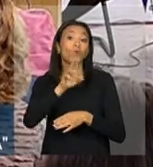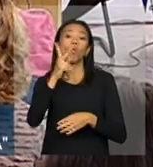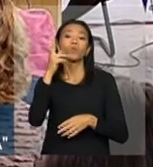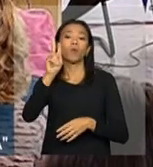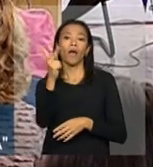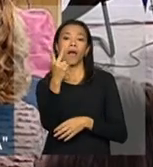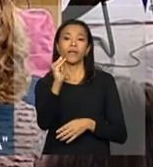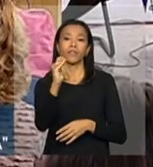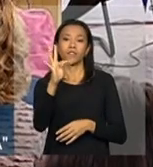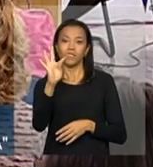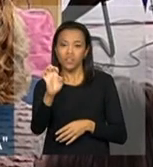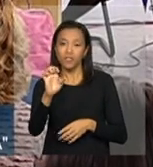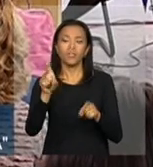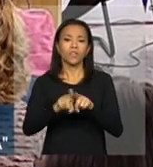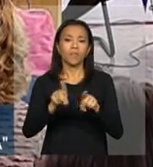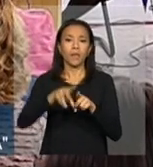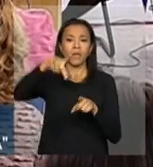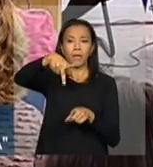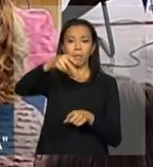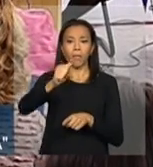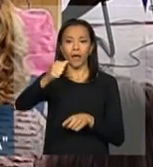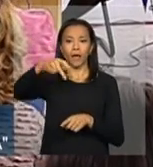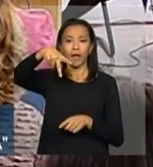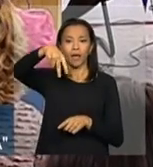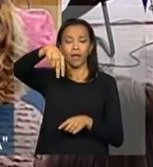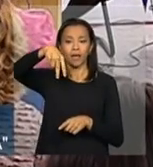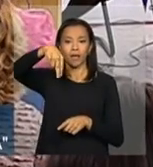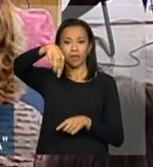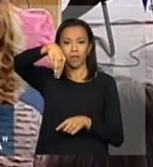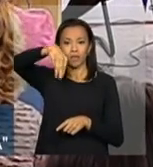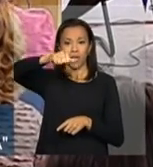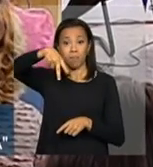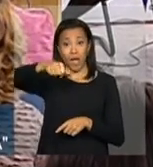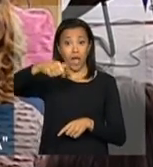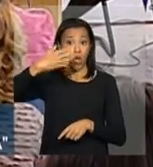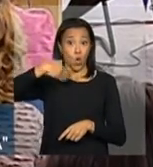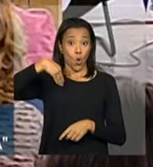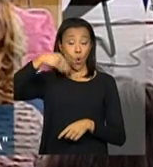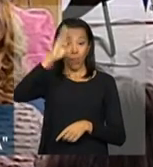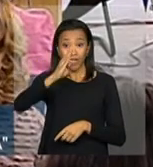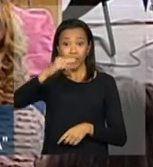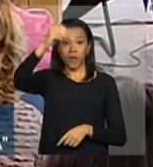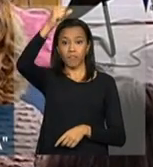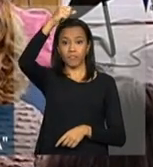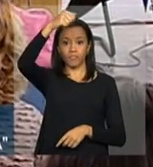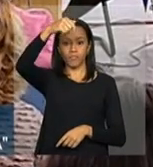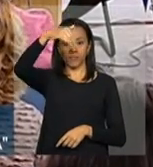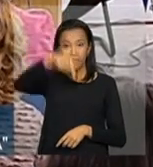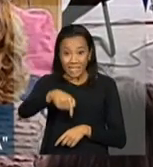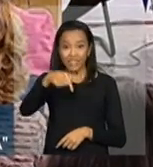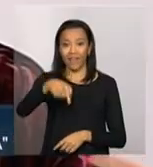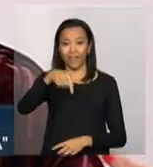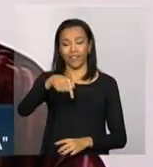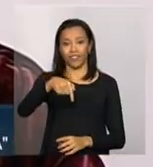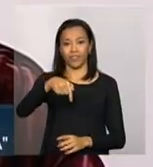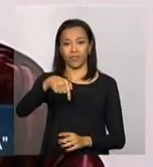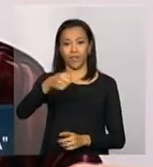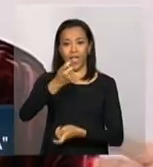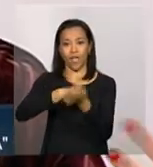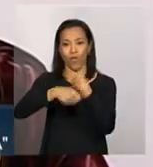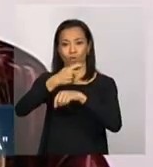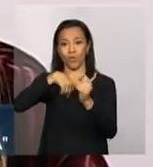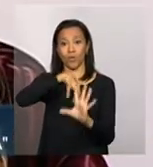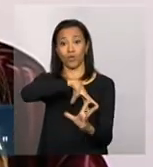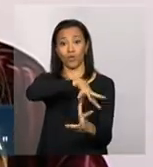Panamá. O Brasil, gente, é a 7ª economia do planeta. 200 milhões